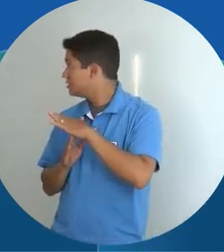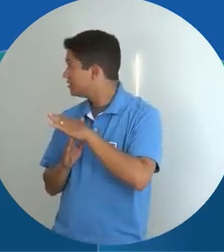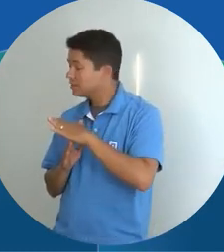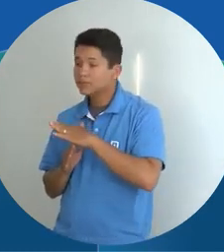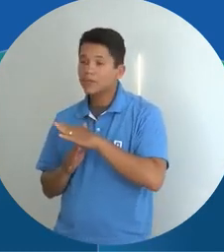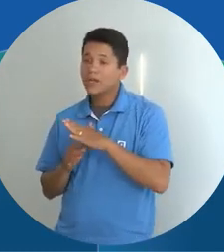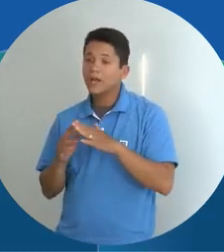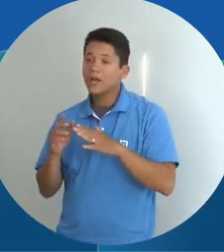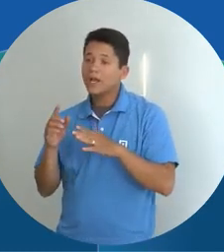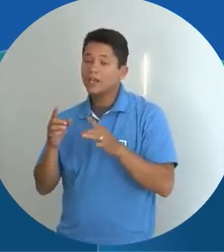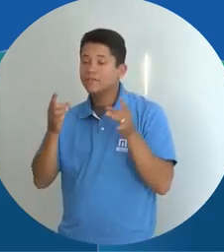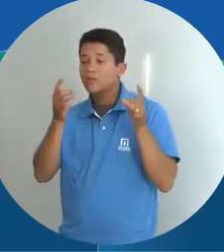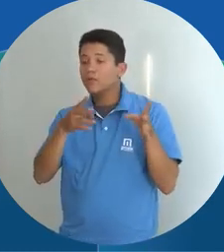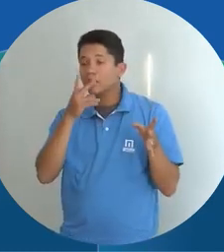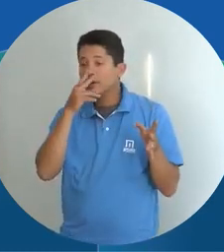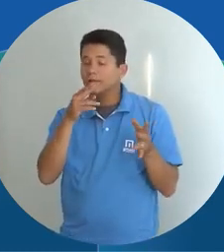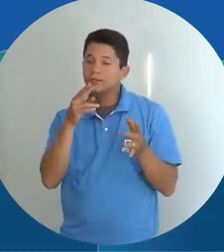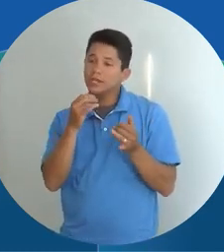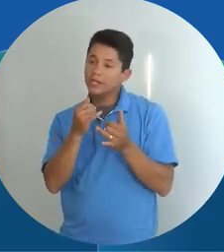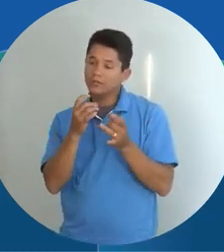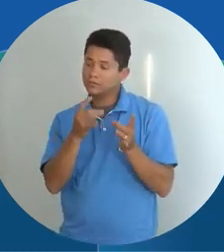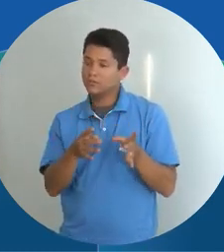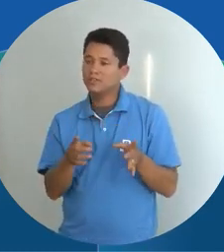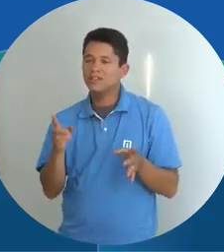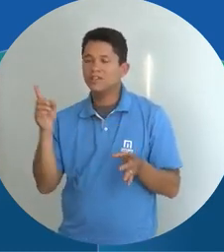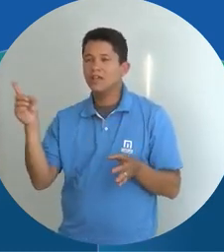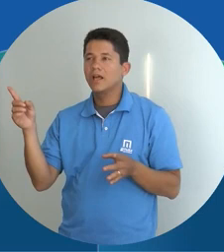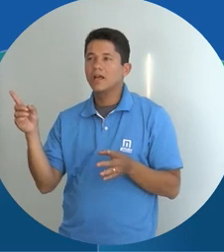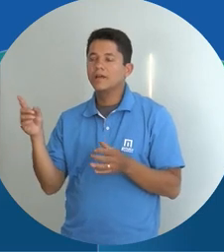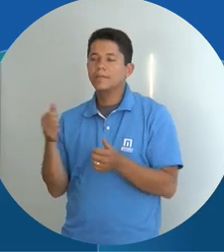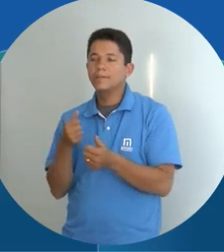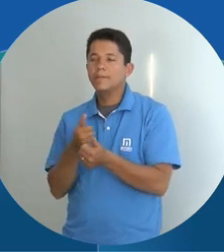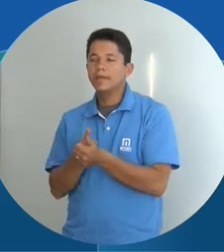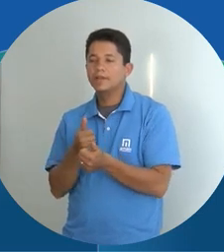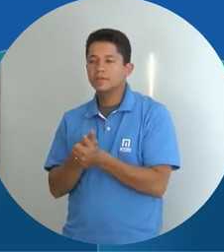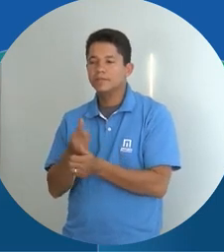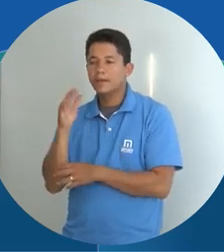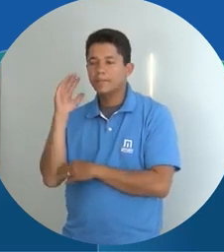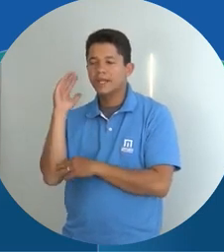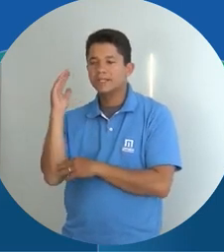Isso é perto da Praça da Liberdade. Ali